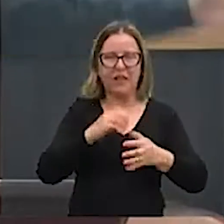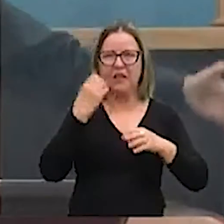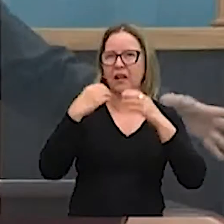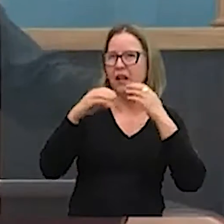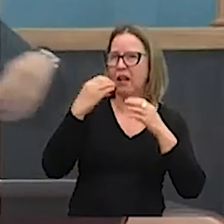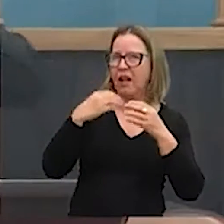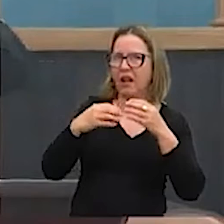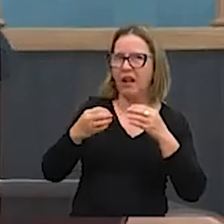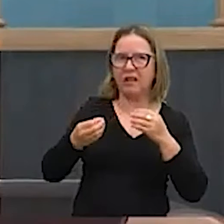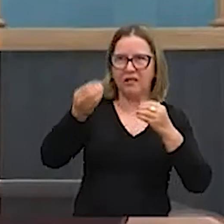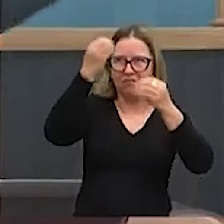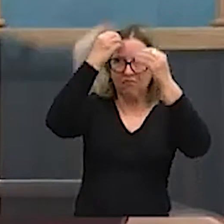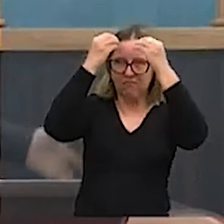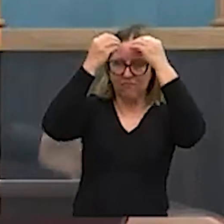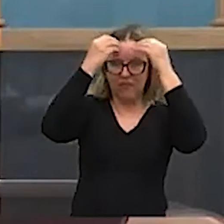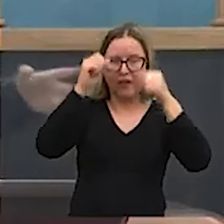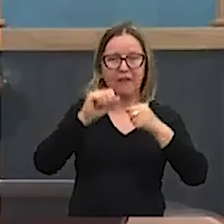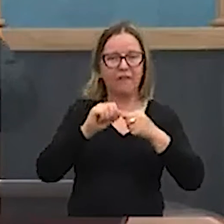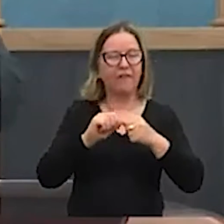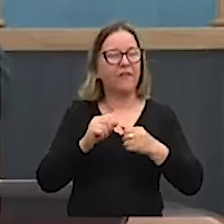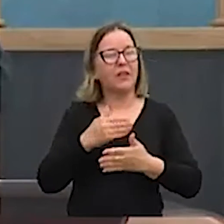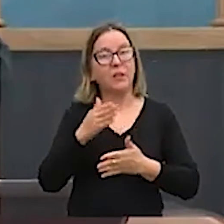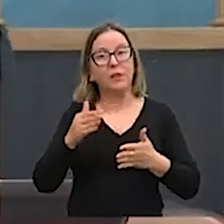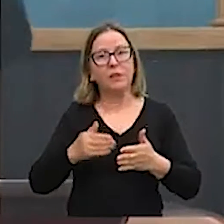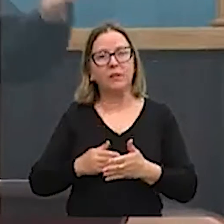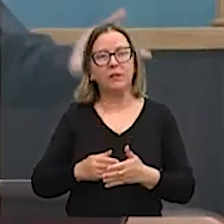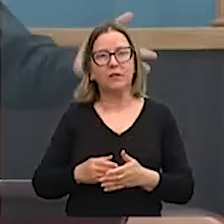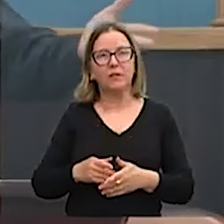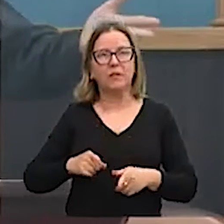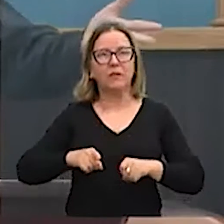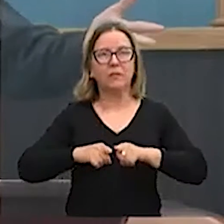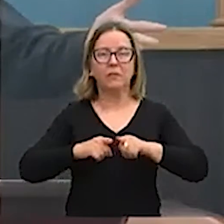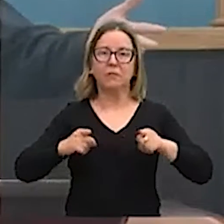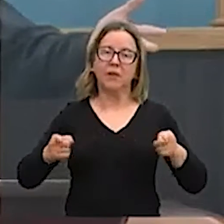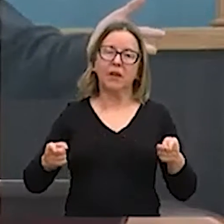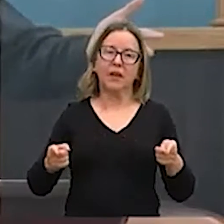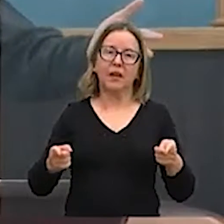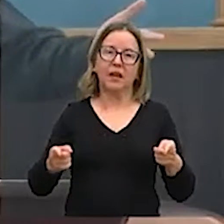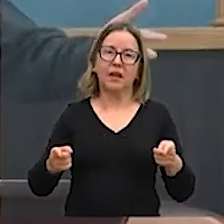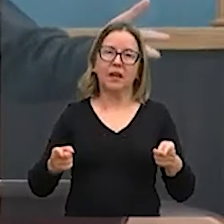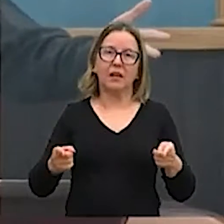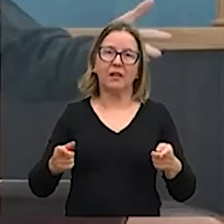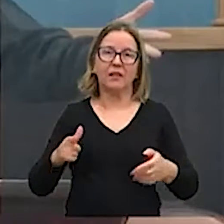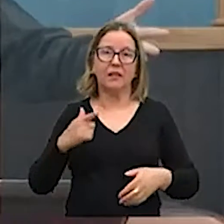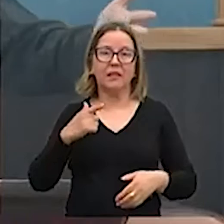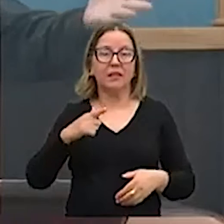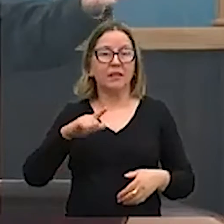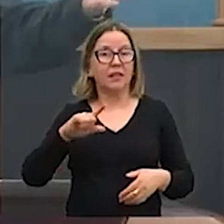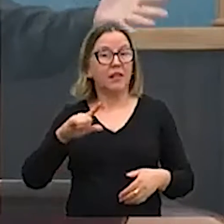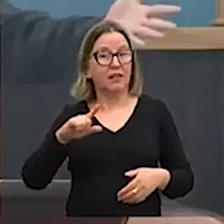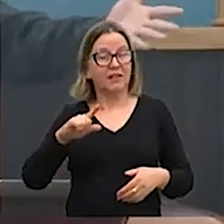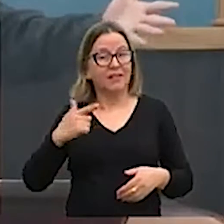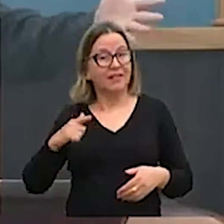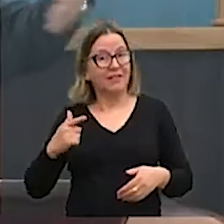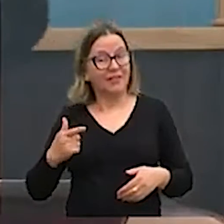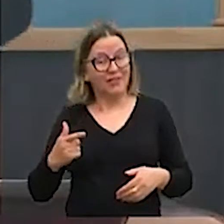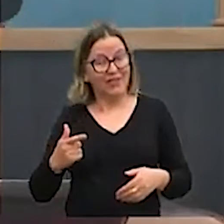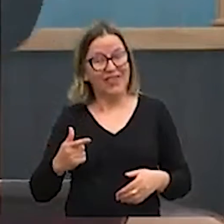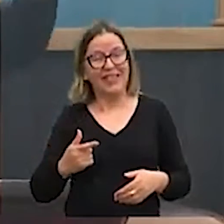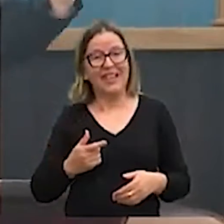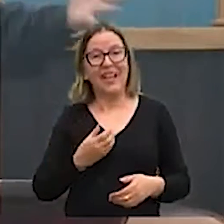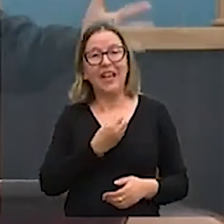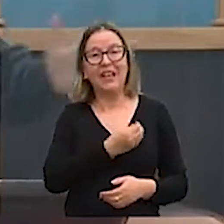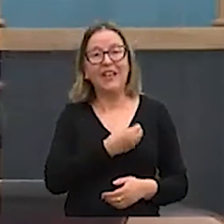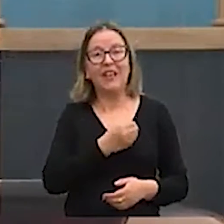de cor, faz tudo de cor, mas não tem a vida de Cristo. Não tem o novo nascimento, não